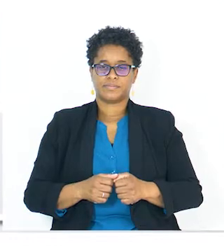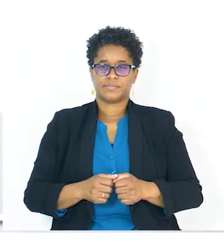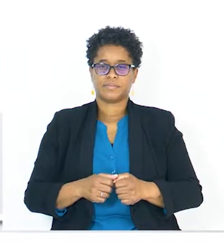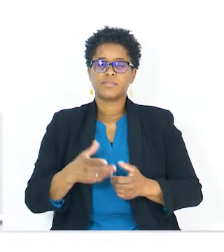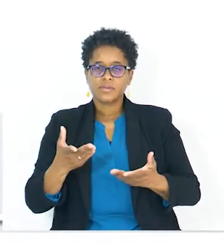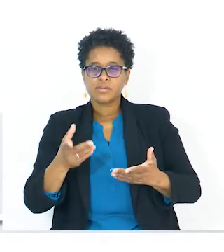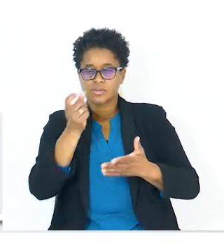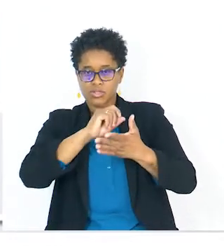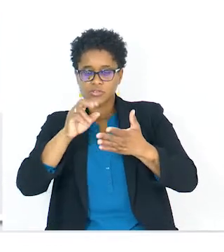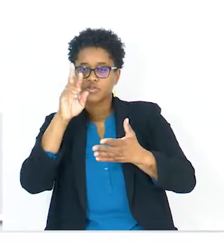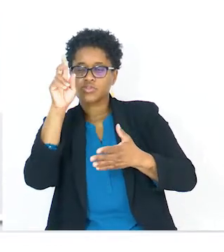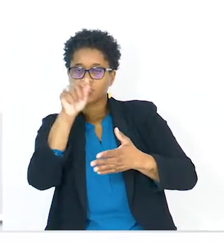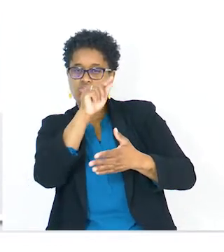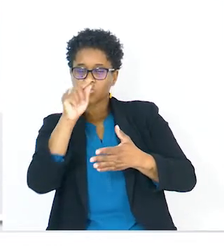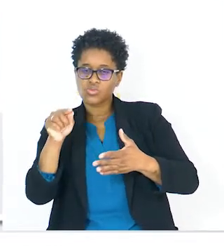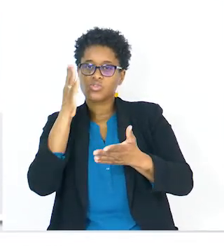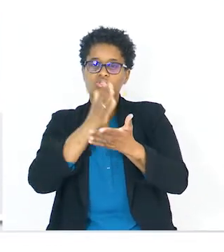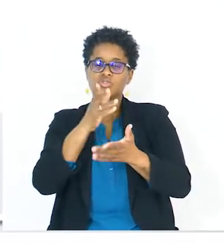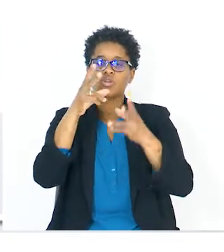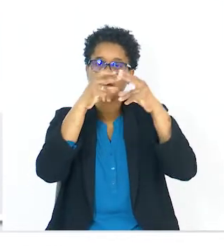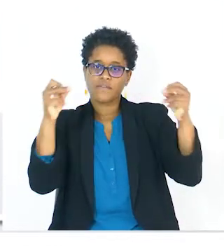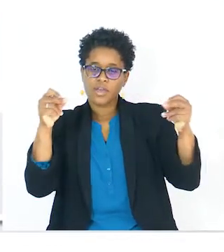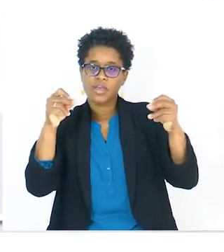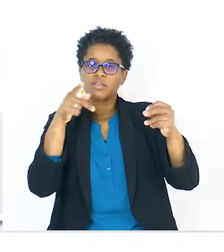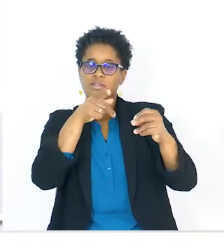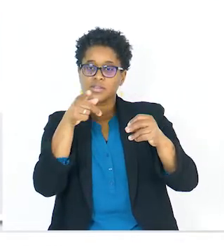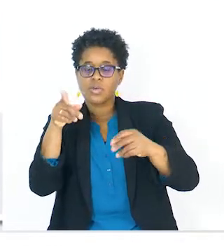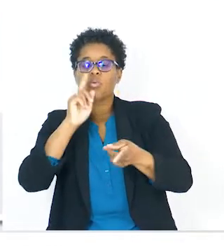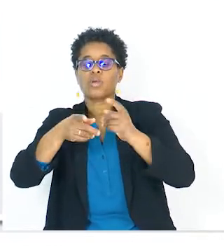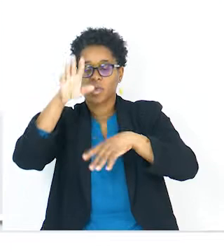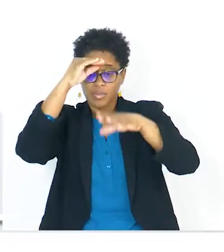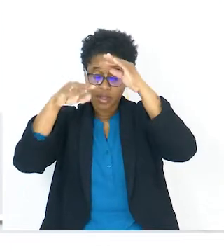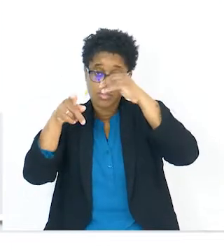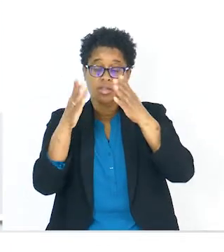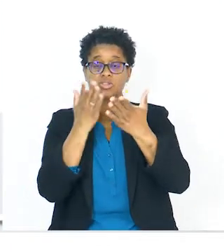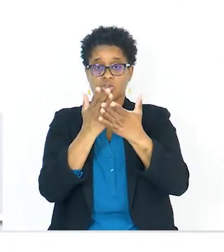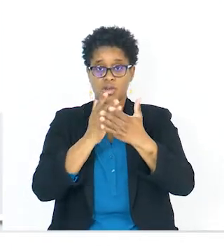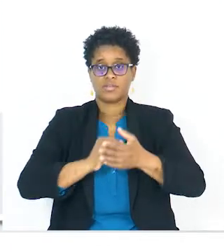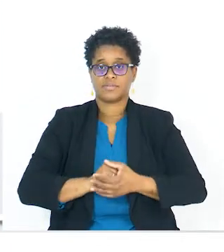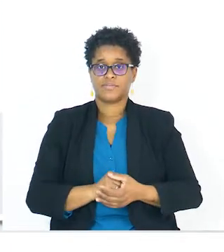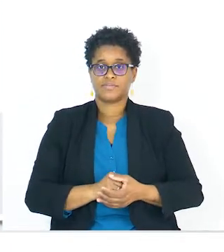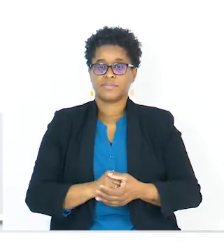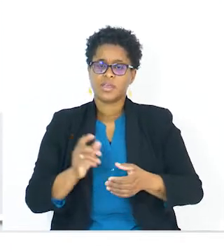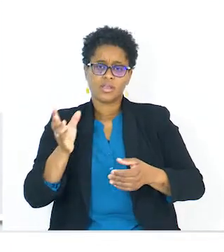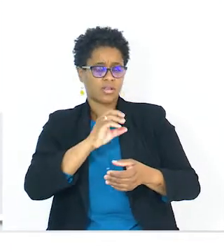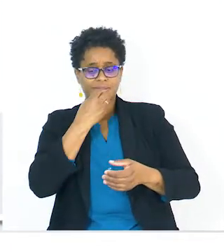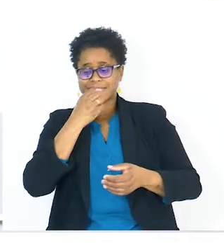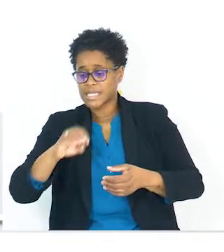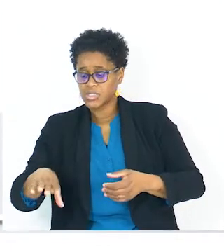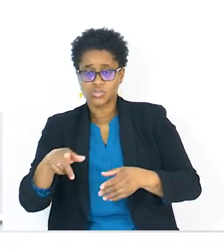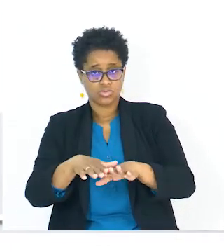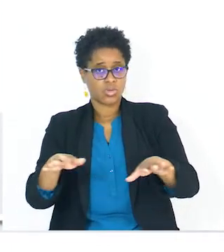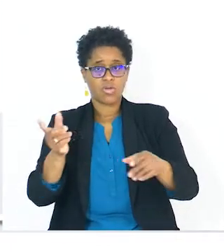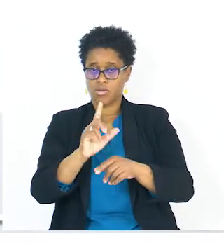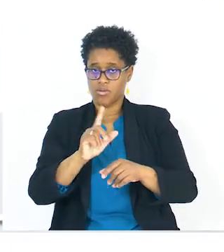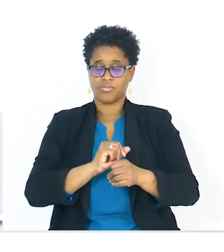Então, vamos colocar cruz somente nas afirmações que indicam o que aprendemos na escola. Não deitar o lixo